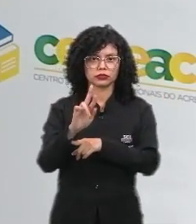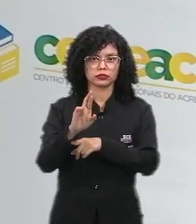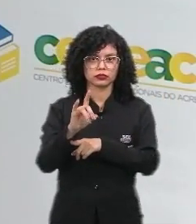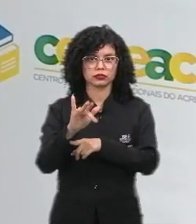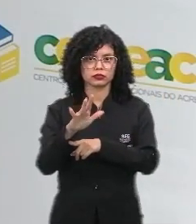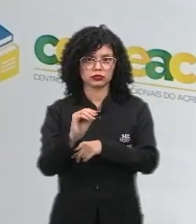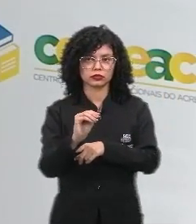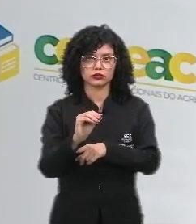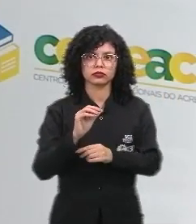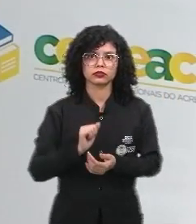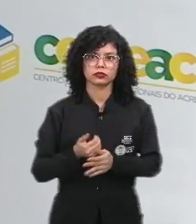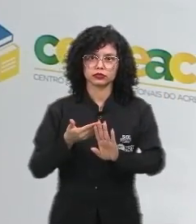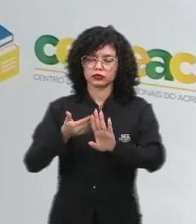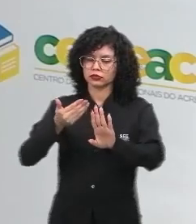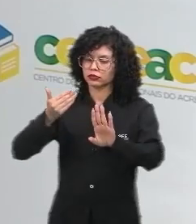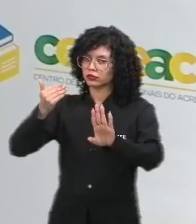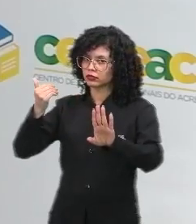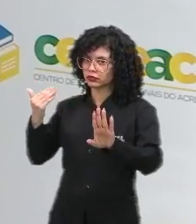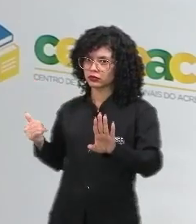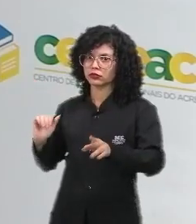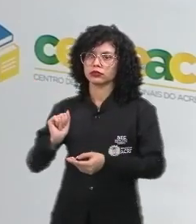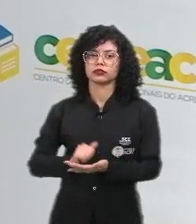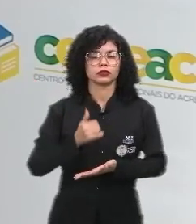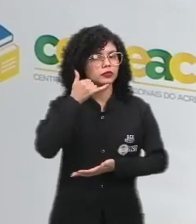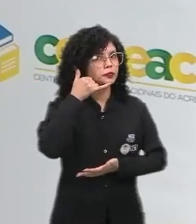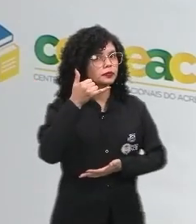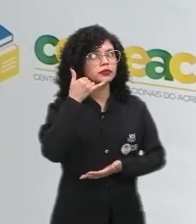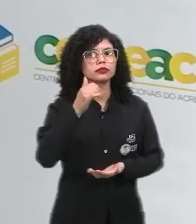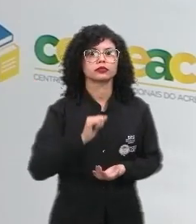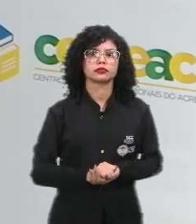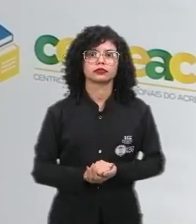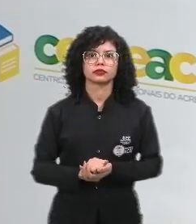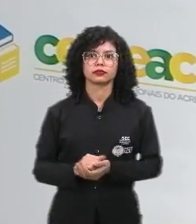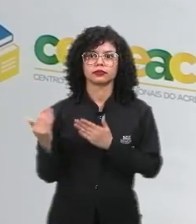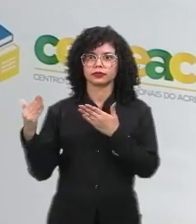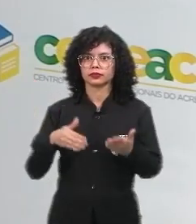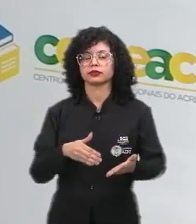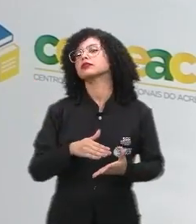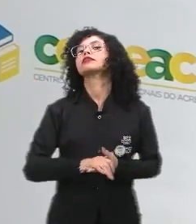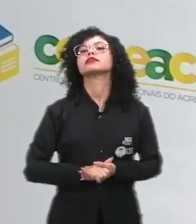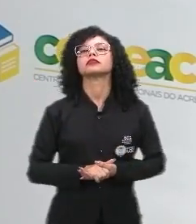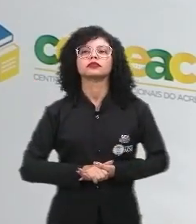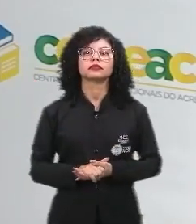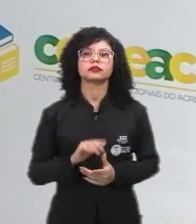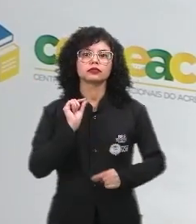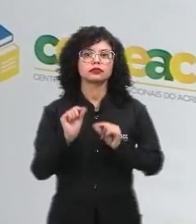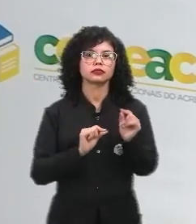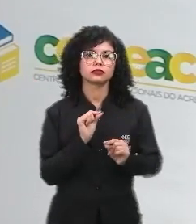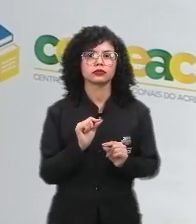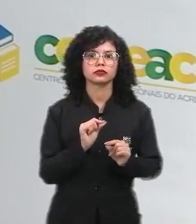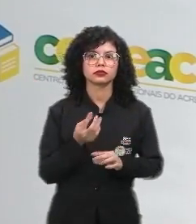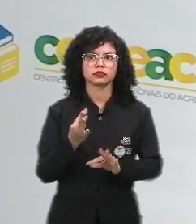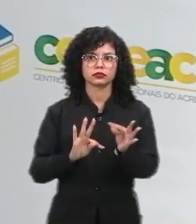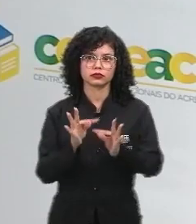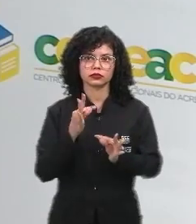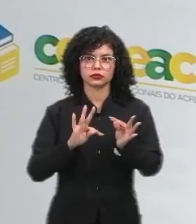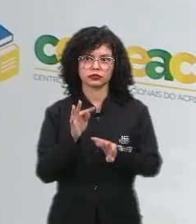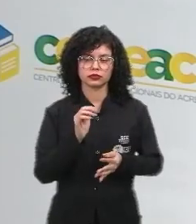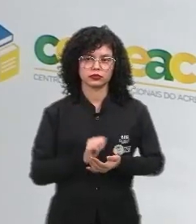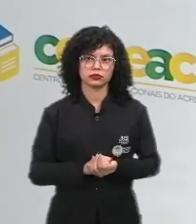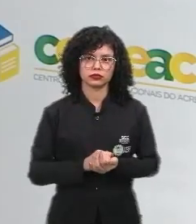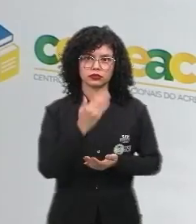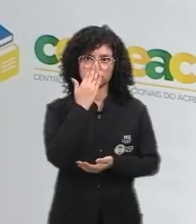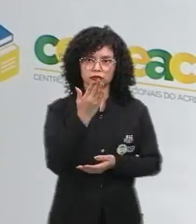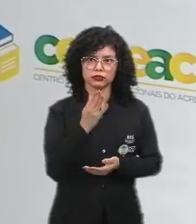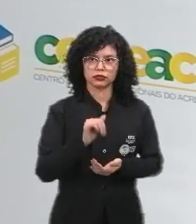é ali um ancestral, digamos assim, do telefone, que está prestes a chegar. O telégrafo, essa tecnologia que você está vendo aqui logo ao